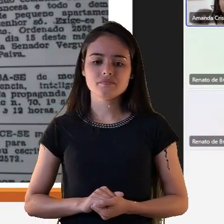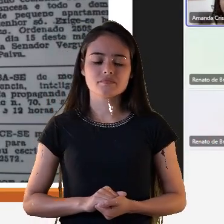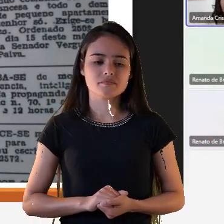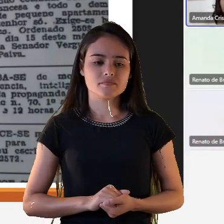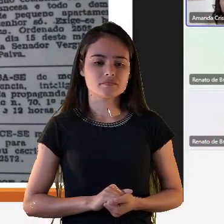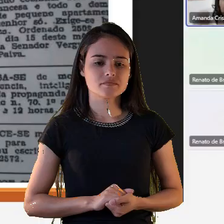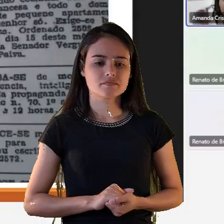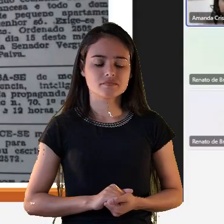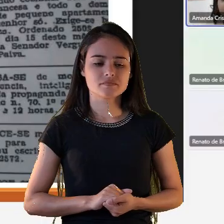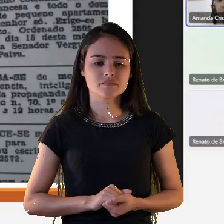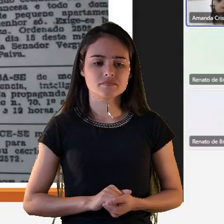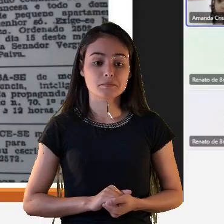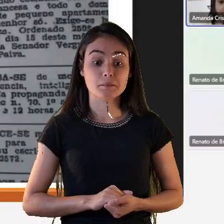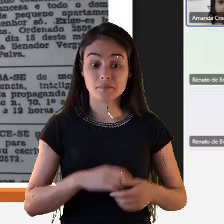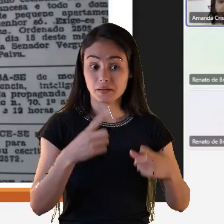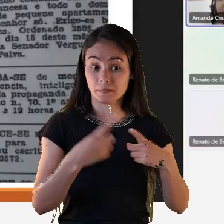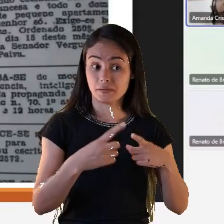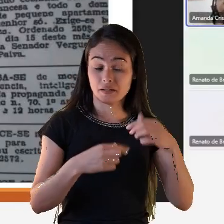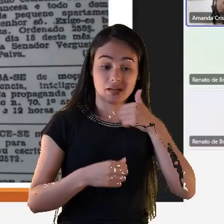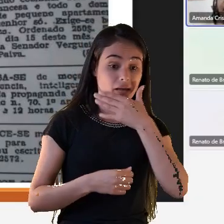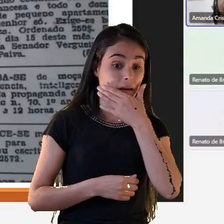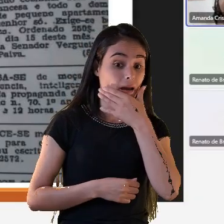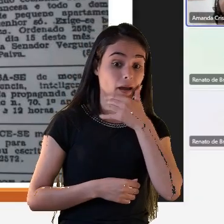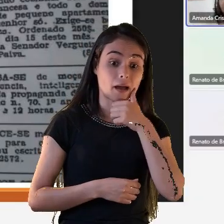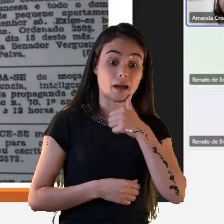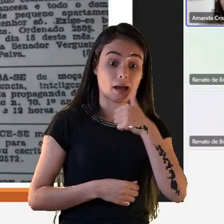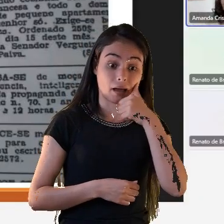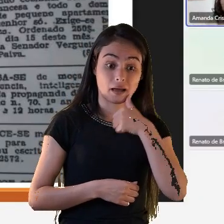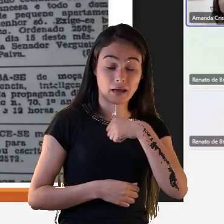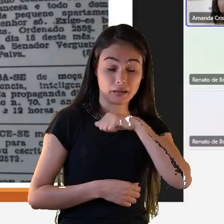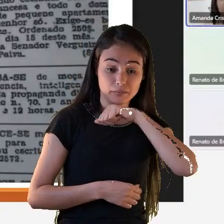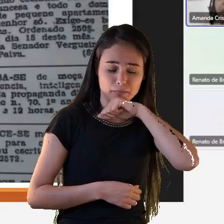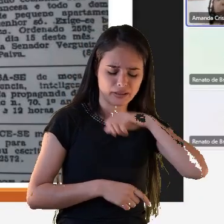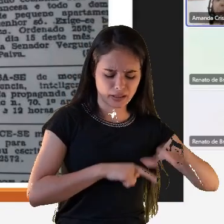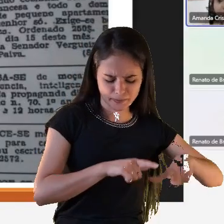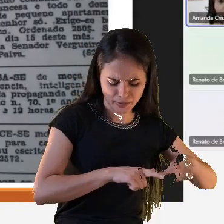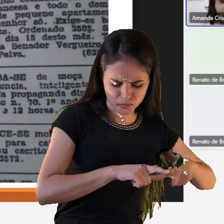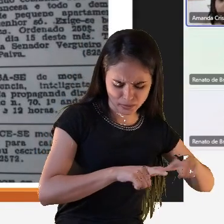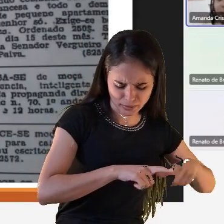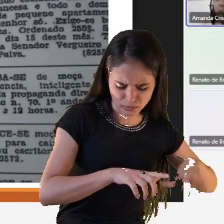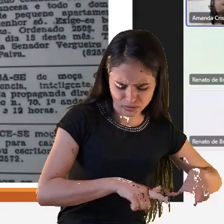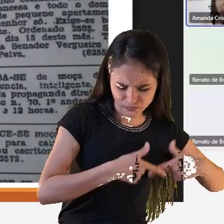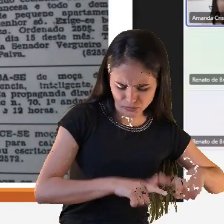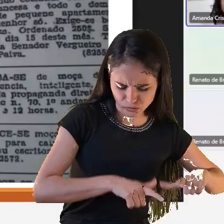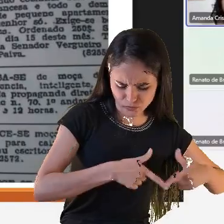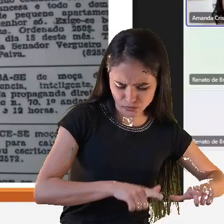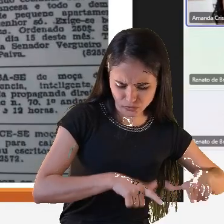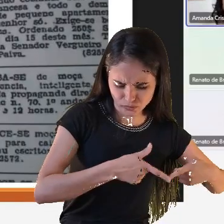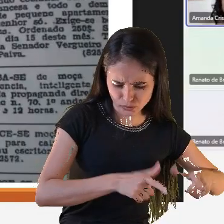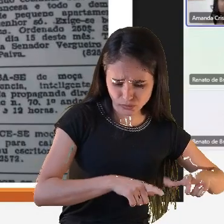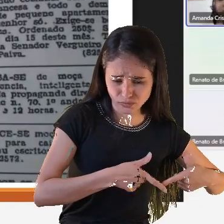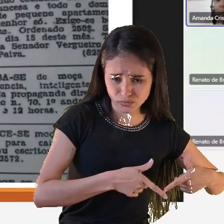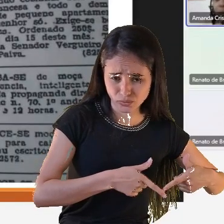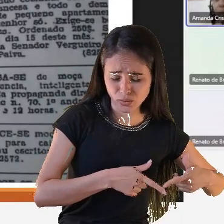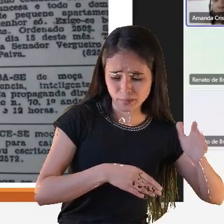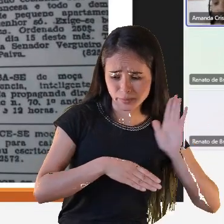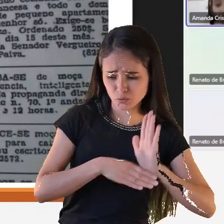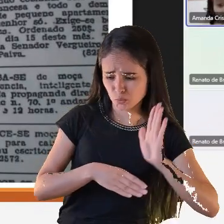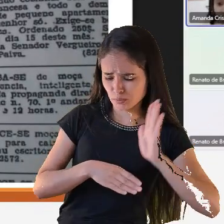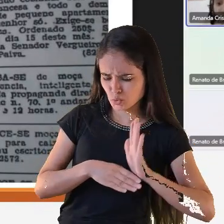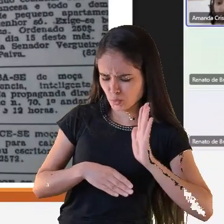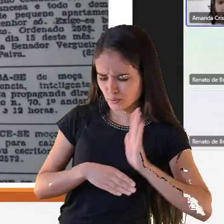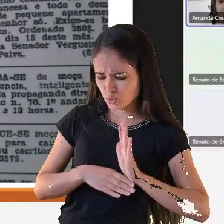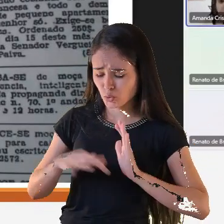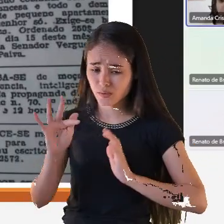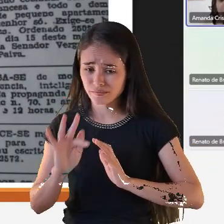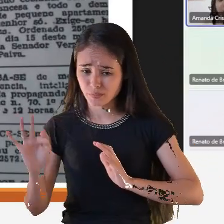tivesse condições de estudar, para que eu não trabalhasse como trabalhadora doméstica, porque minha mãe sofreu muito